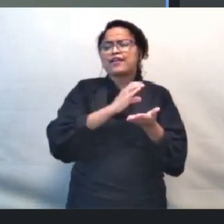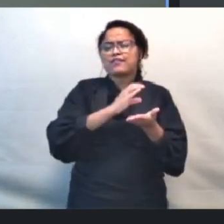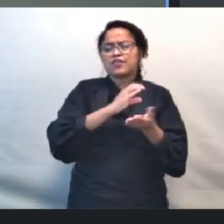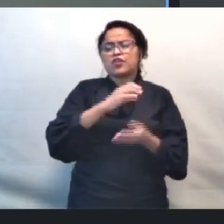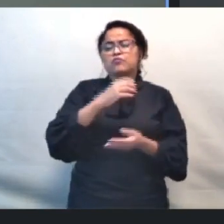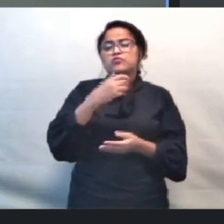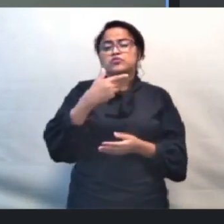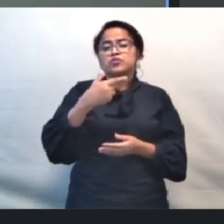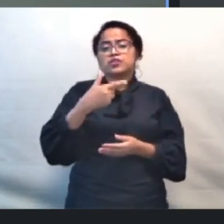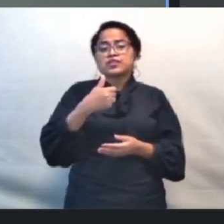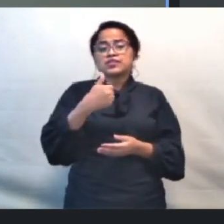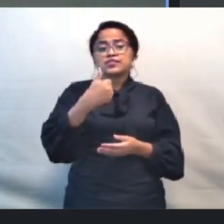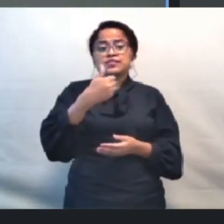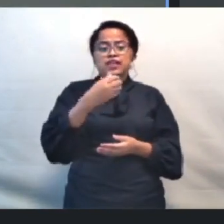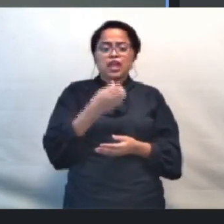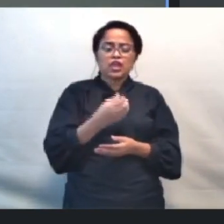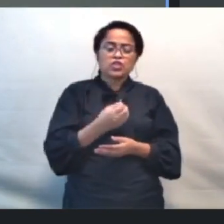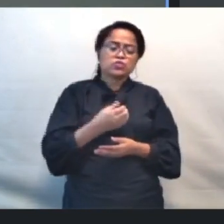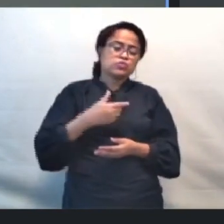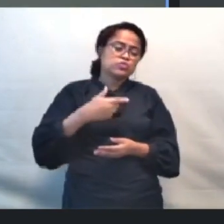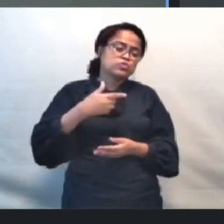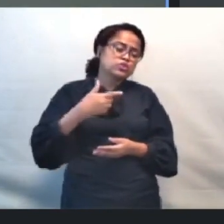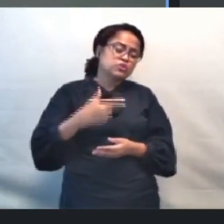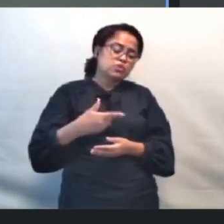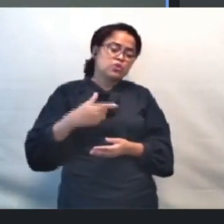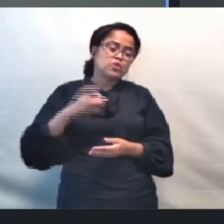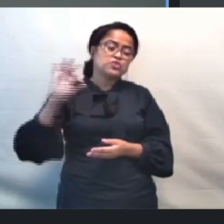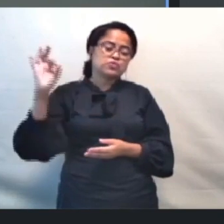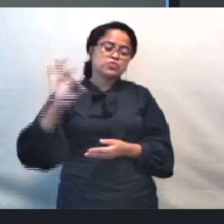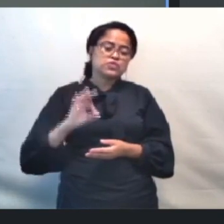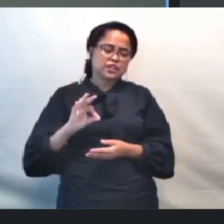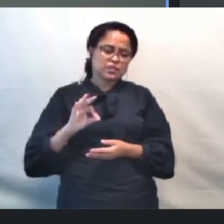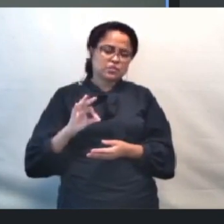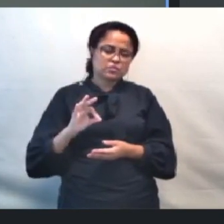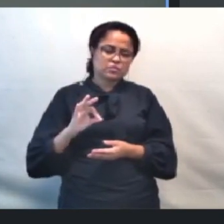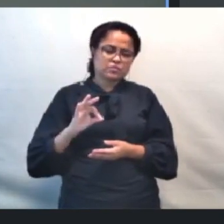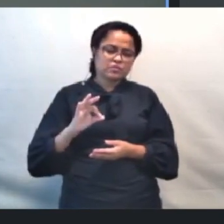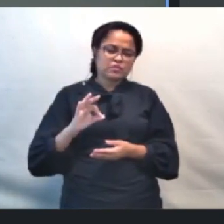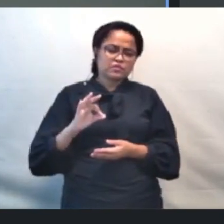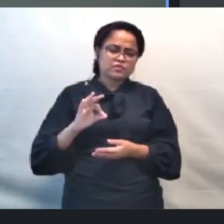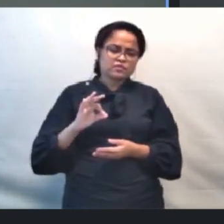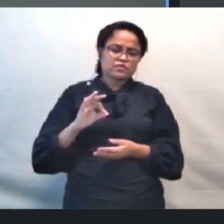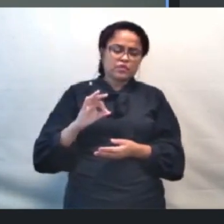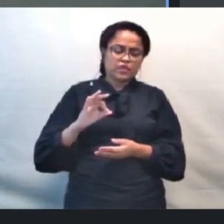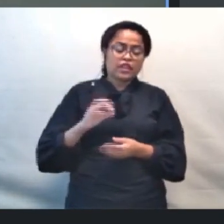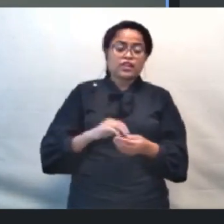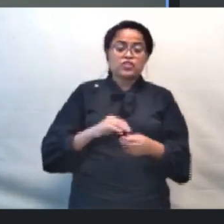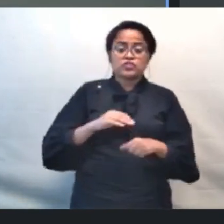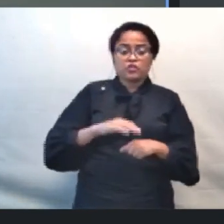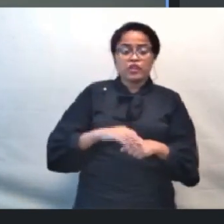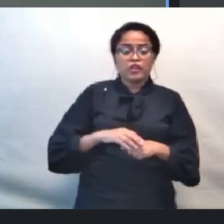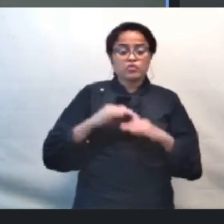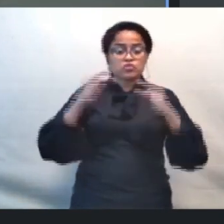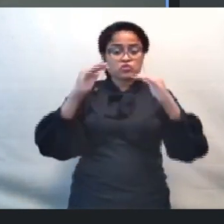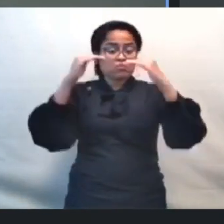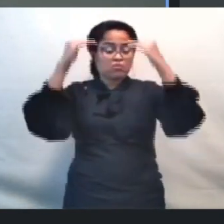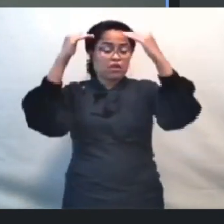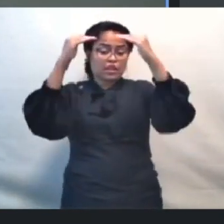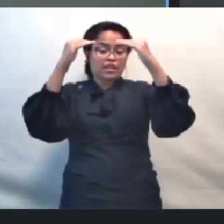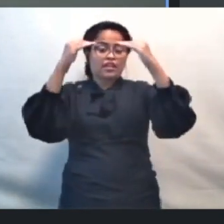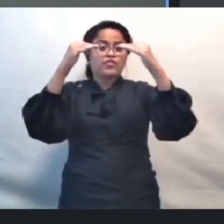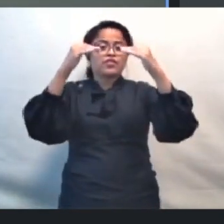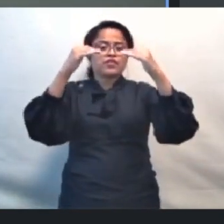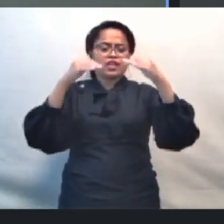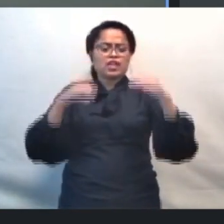E empenhamos 98% da despesa autorizada, nós tivemos esse superávit que acabamos de falar dos